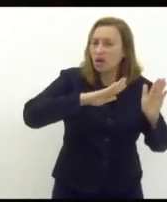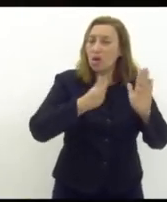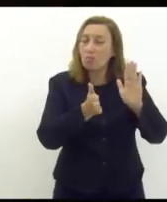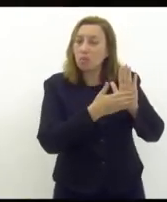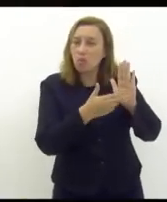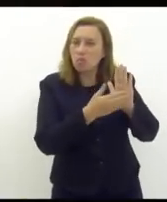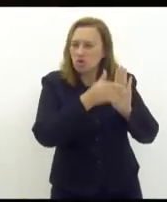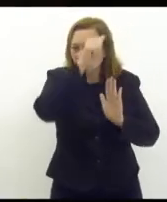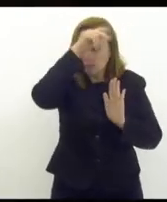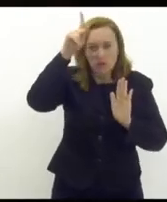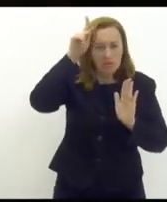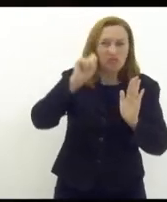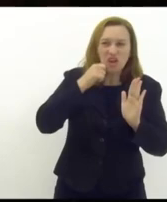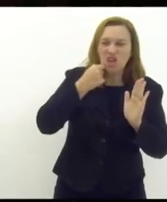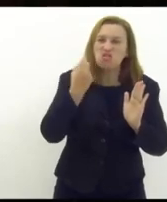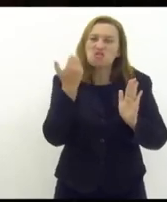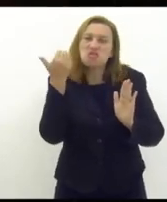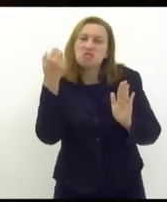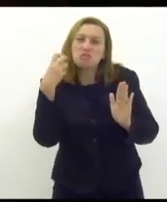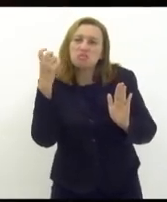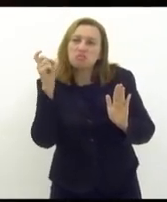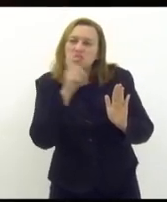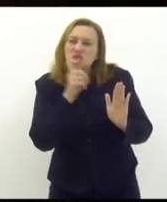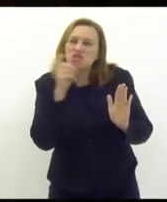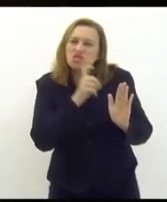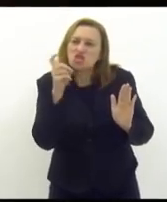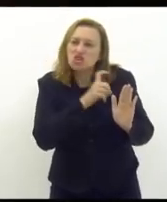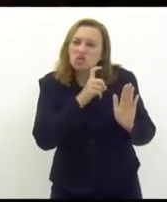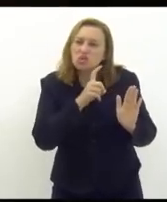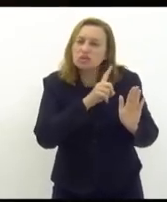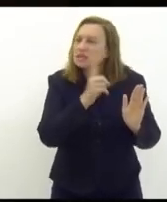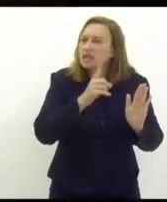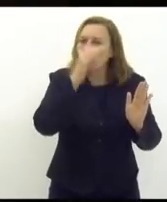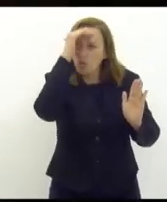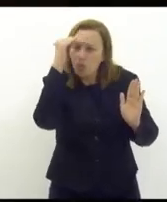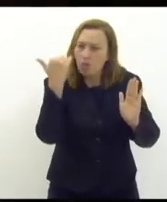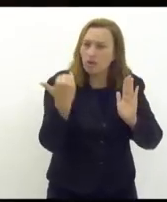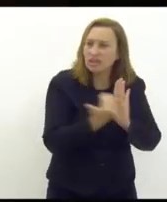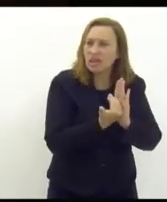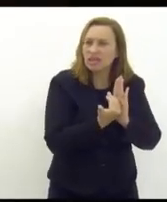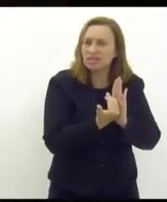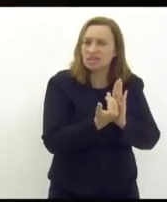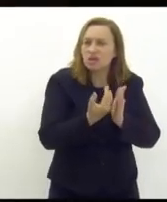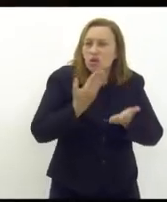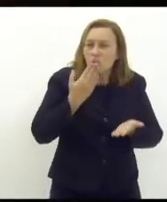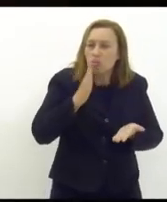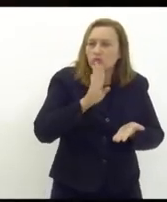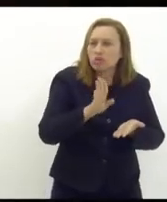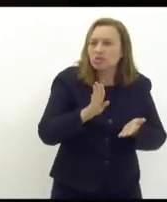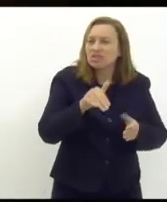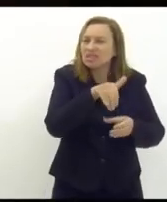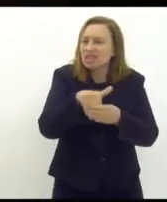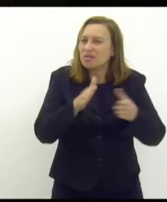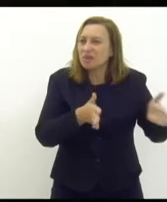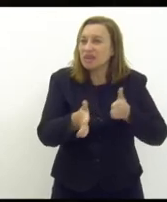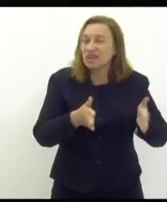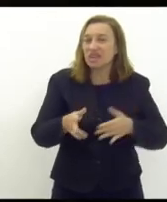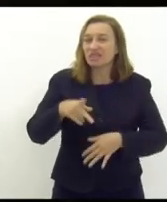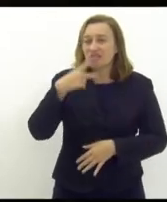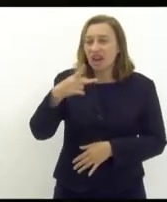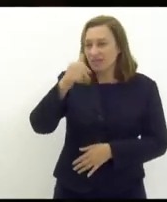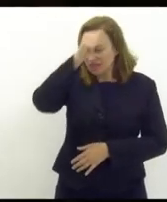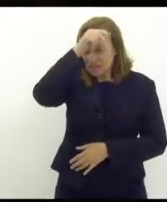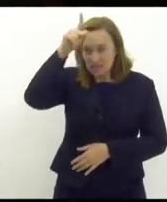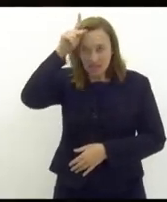prefeito mentiroso Infiel aos seus compromissos inclusive de campanha quando disse que seria o prefeito